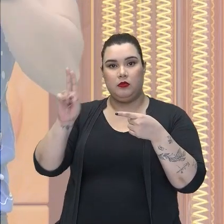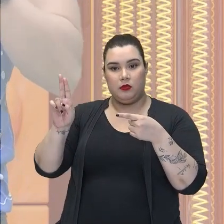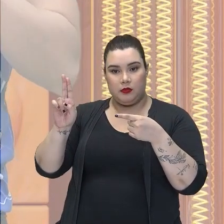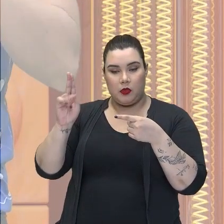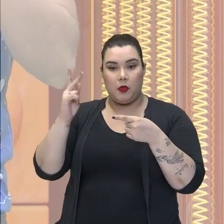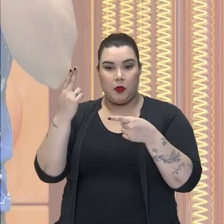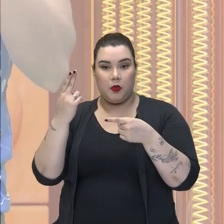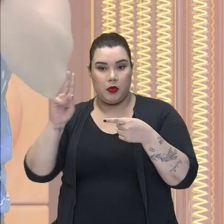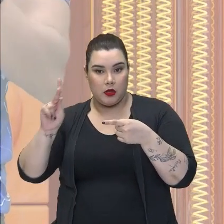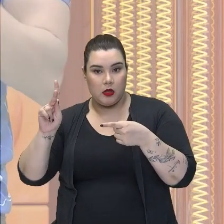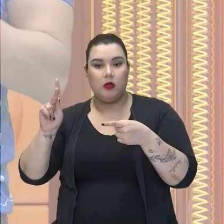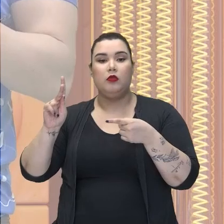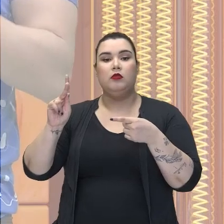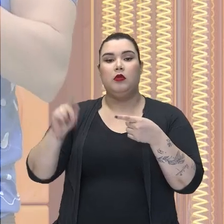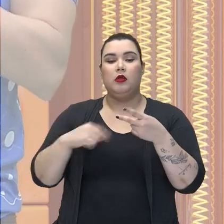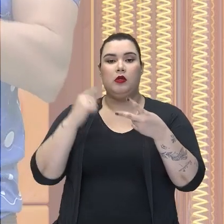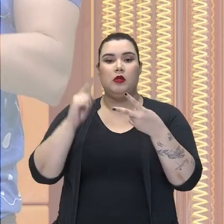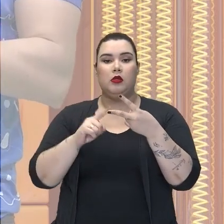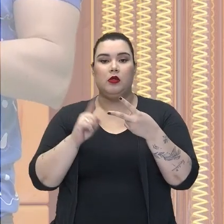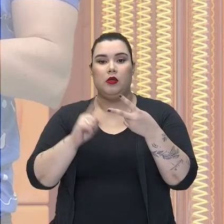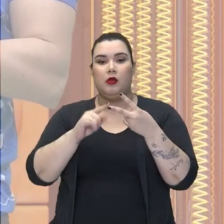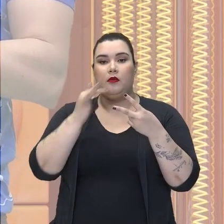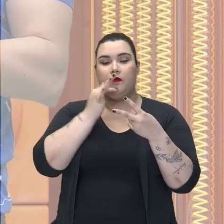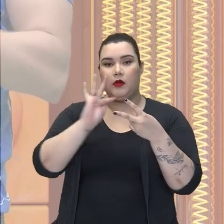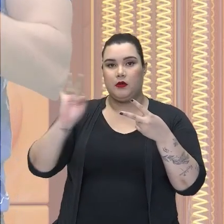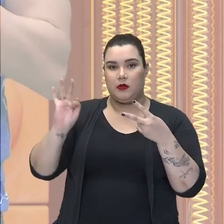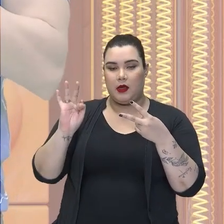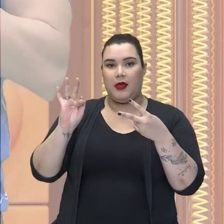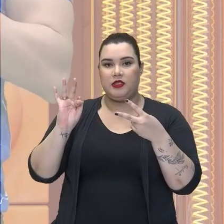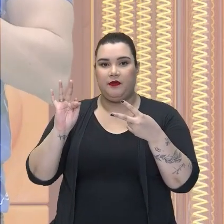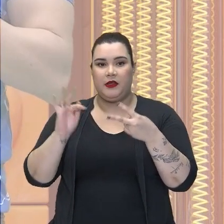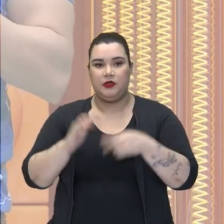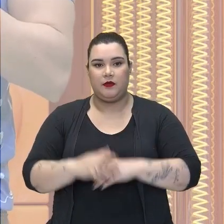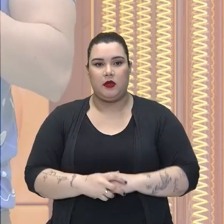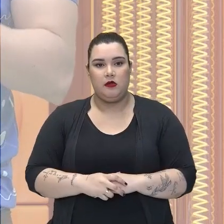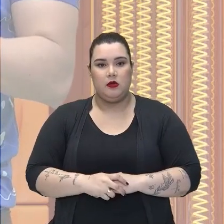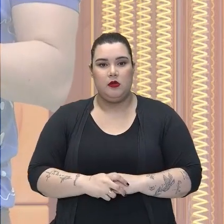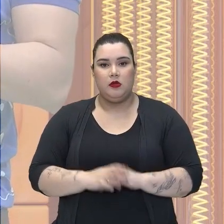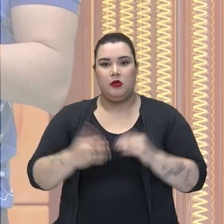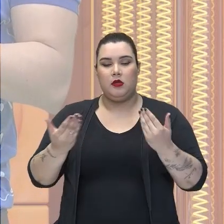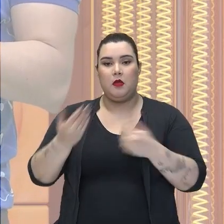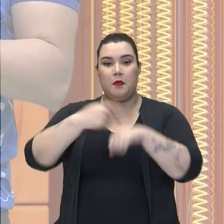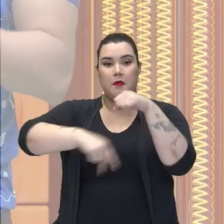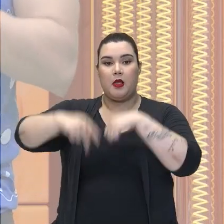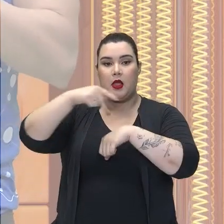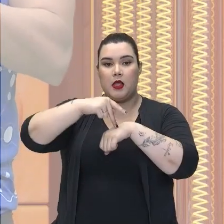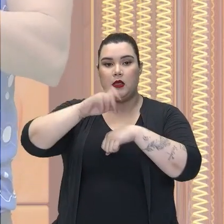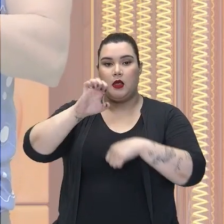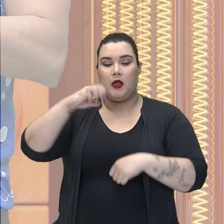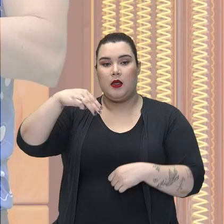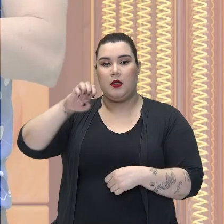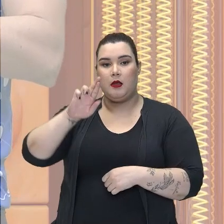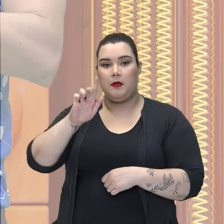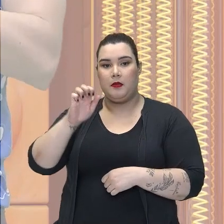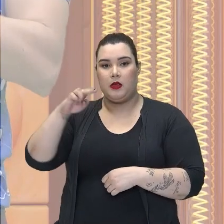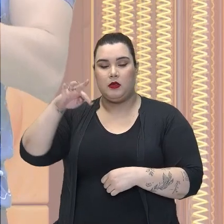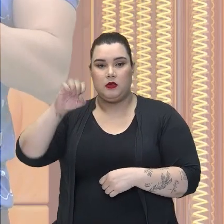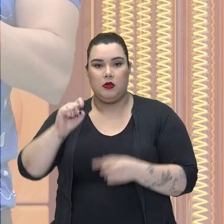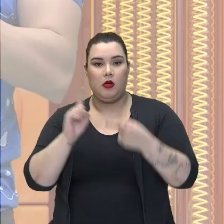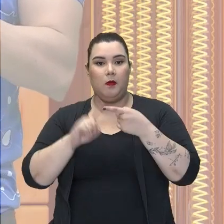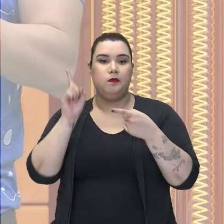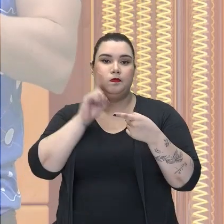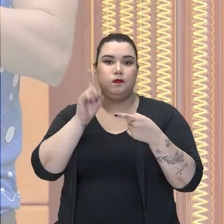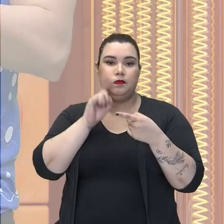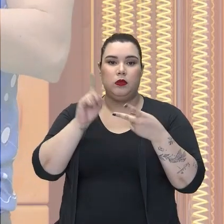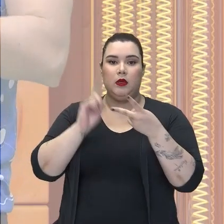ali vivendo essa revolução industrial, e a França. Quem são os países emergentes, professor? Estados Unidos e a